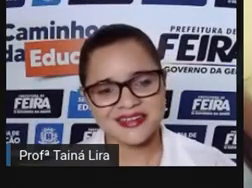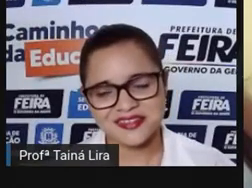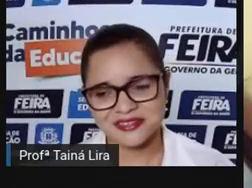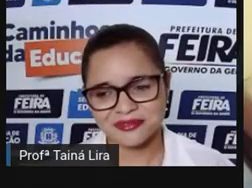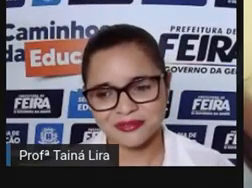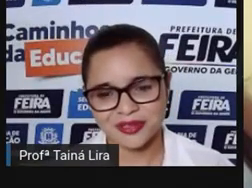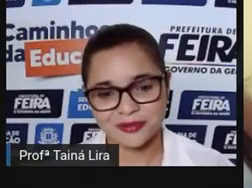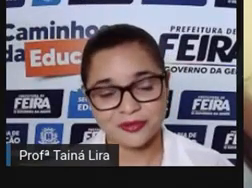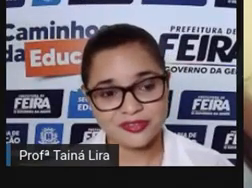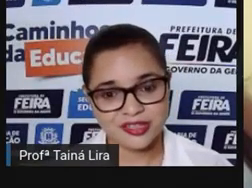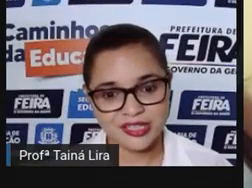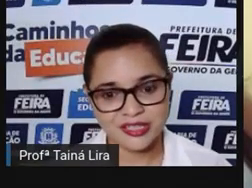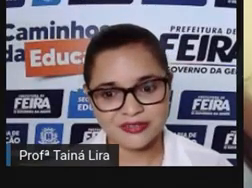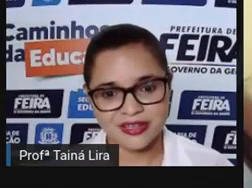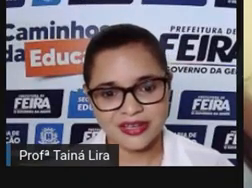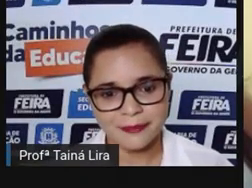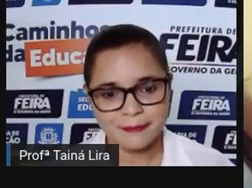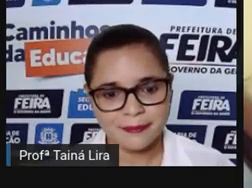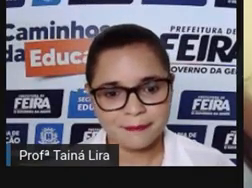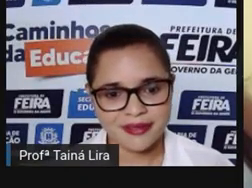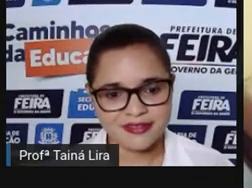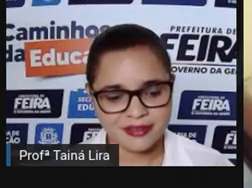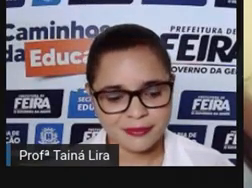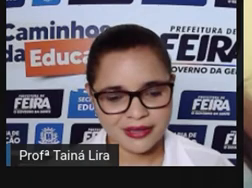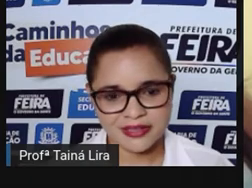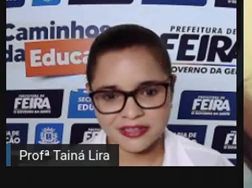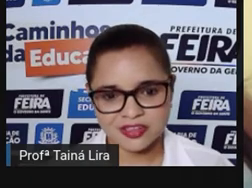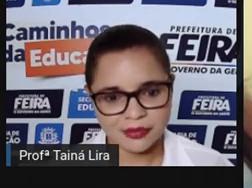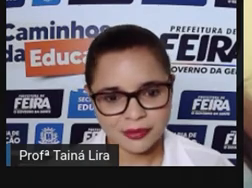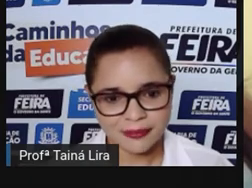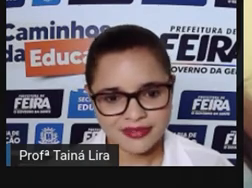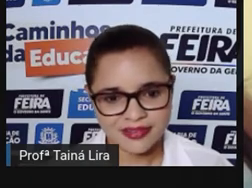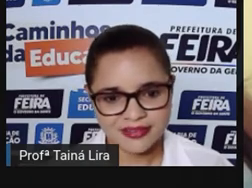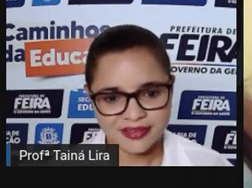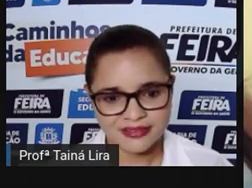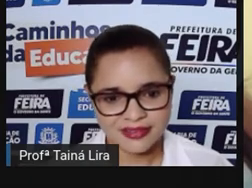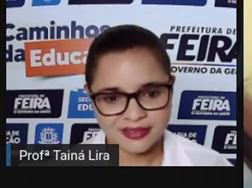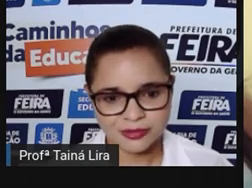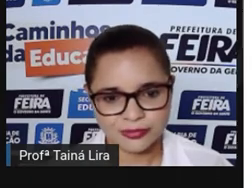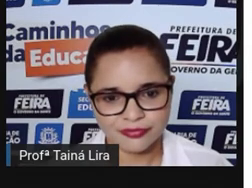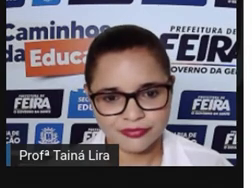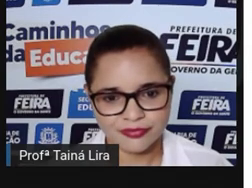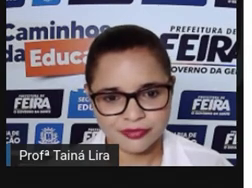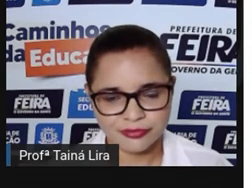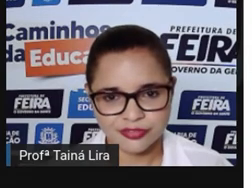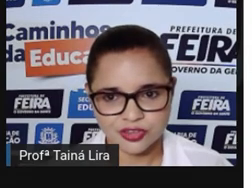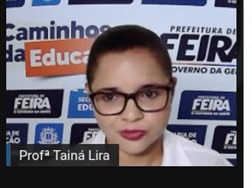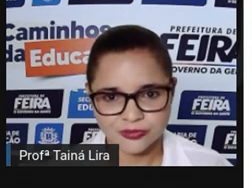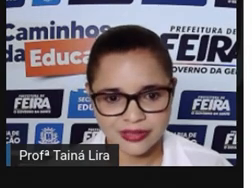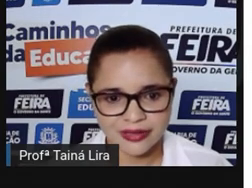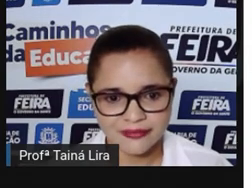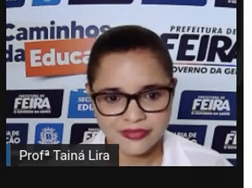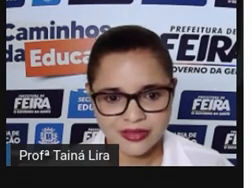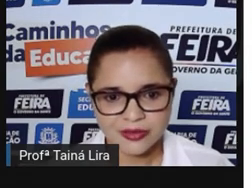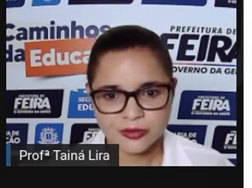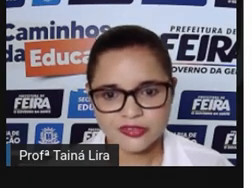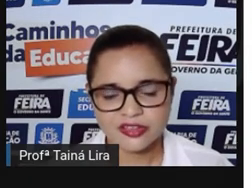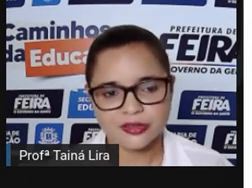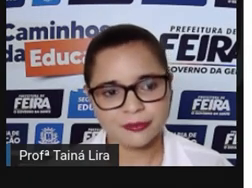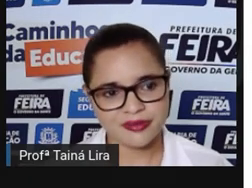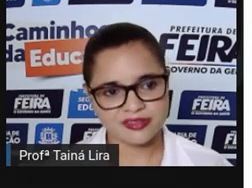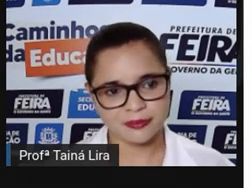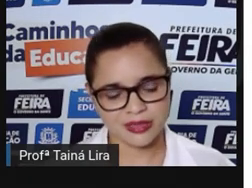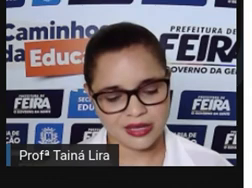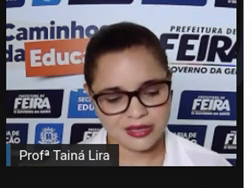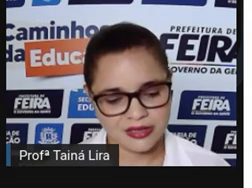E aí, segundo ano, conseguiram, né, perceber aí, deixa para passar aqui a tela do vídeo, tá?